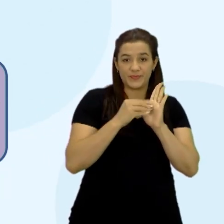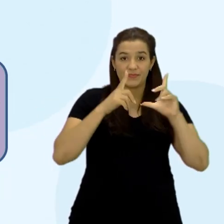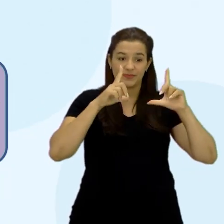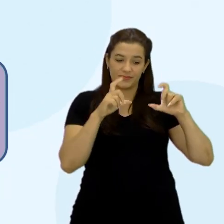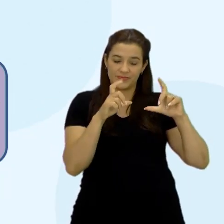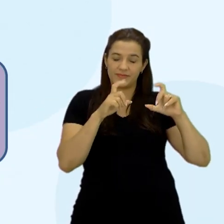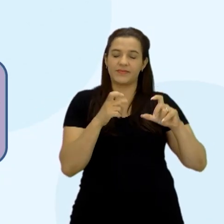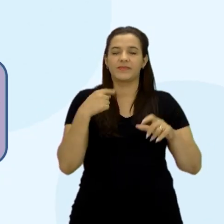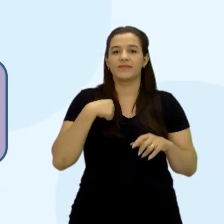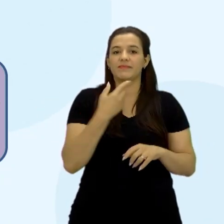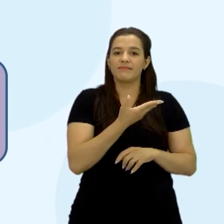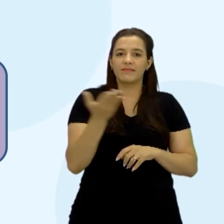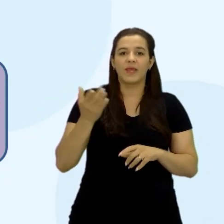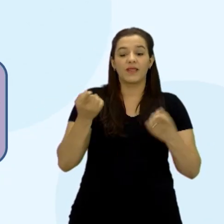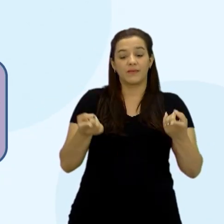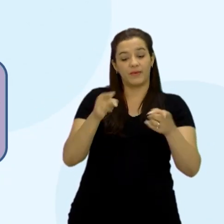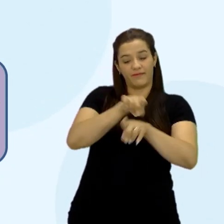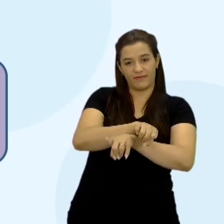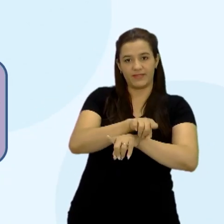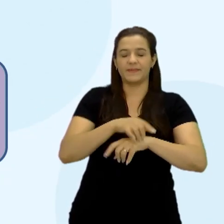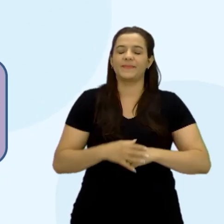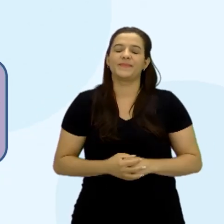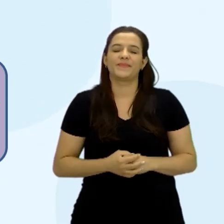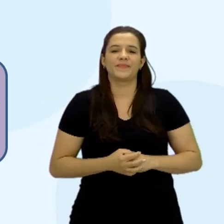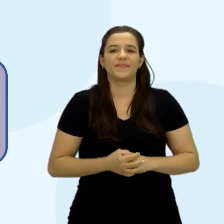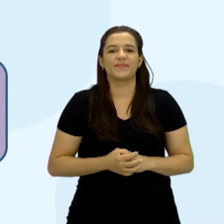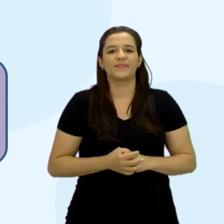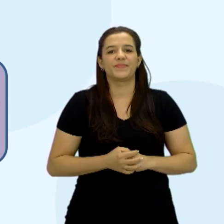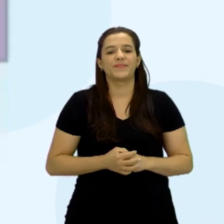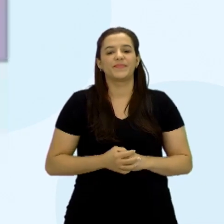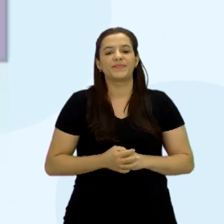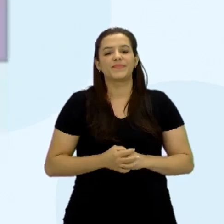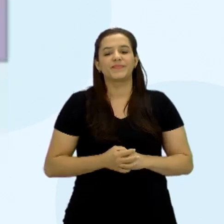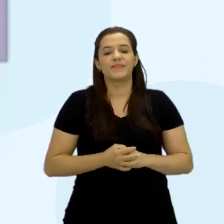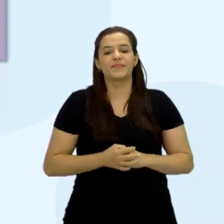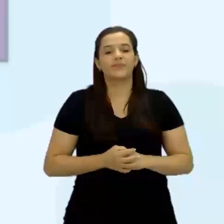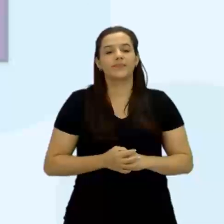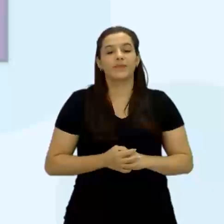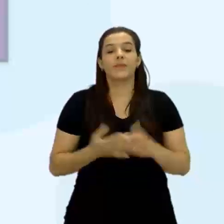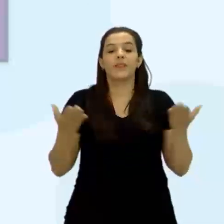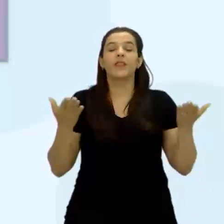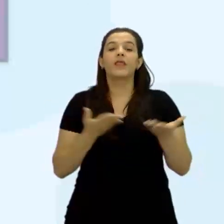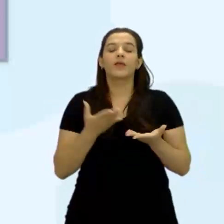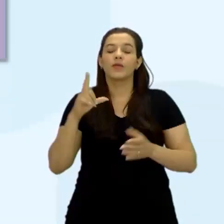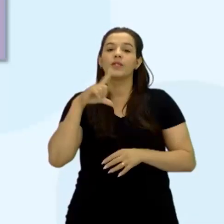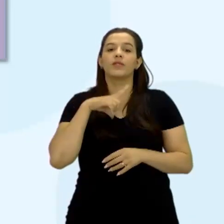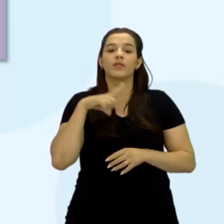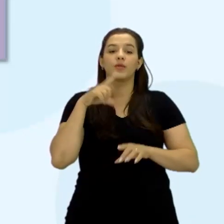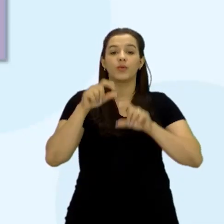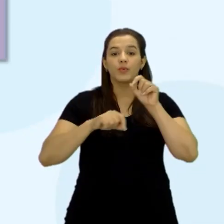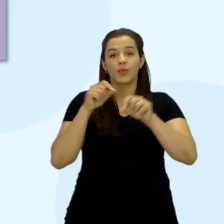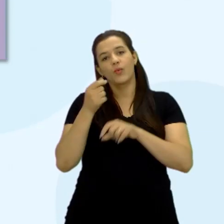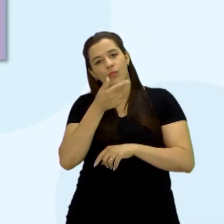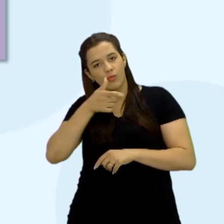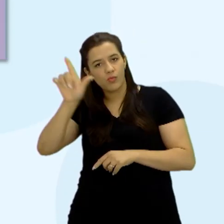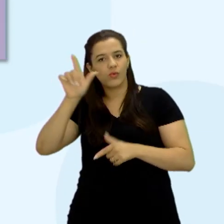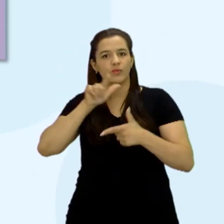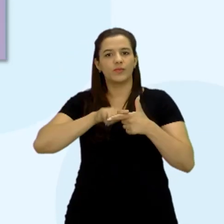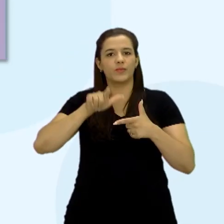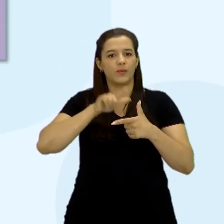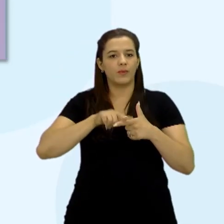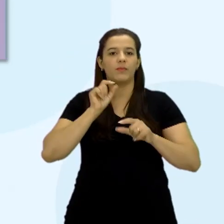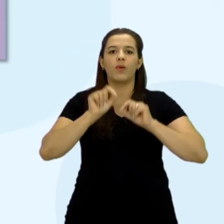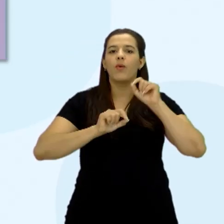sempre operação inversa, tá bom? Vamos lá, vamos continuar. Então, agora nós temos... um outro probleminha, né? E